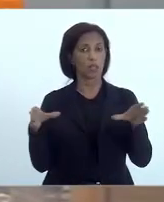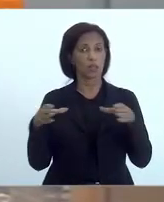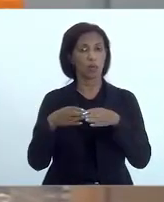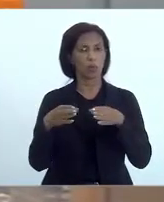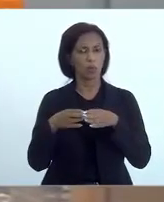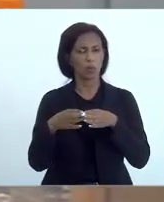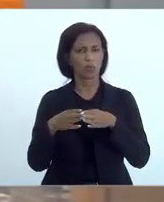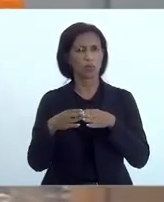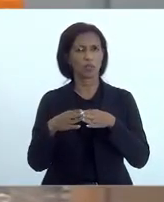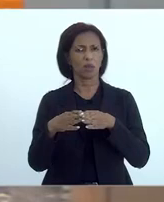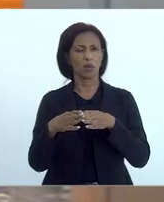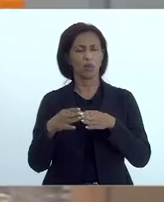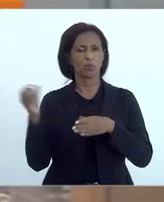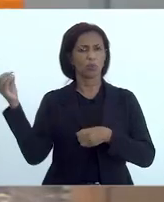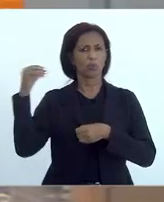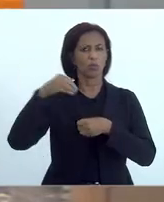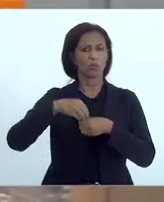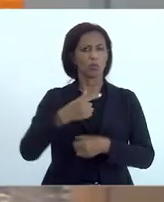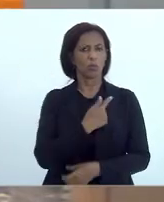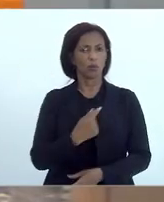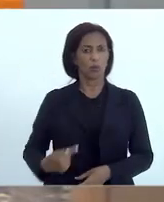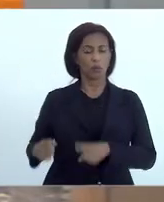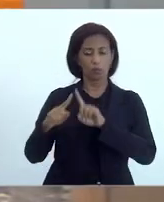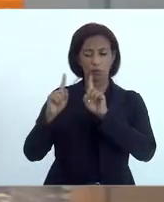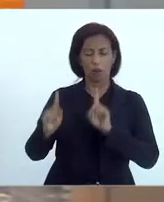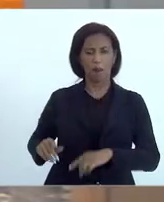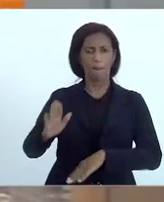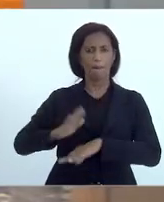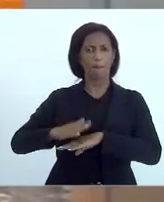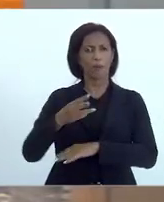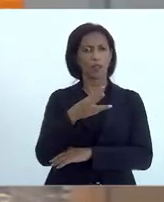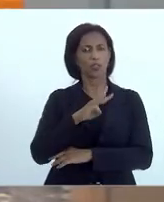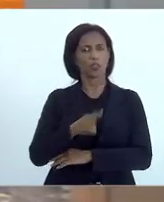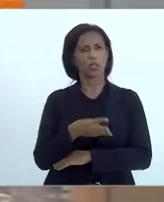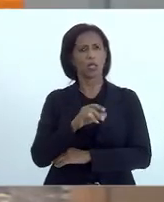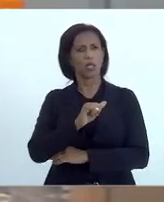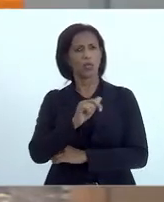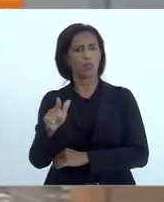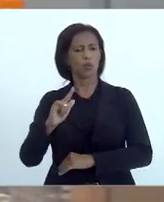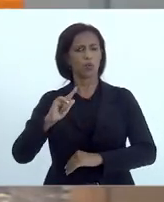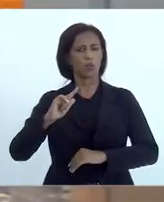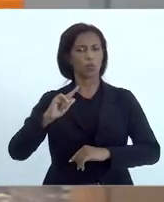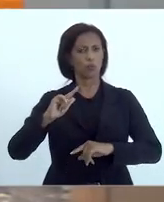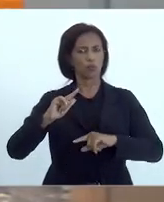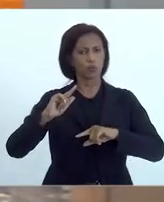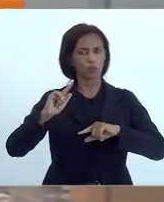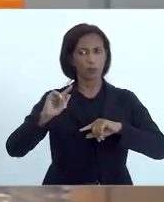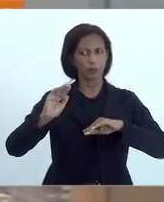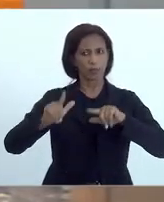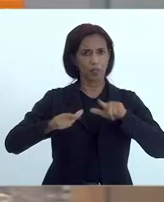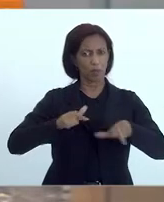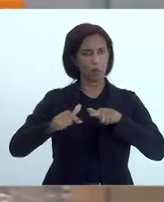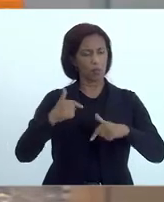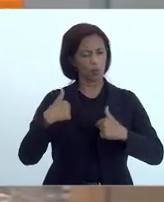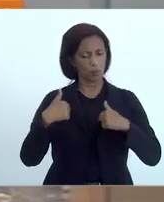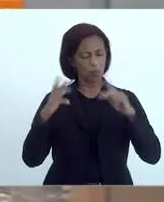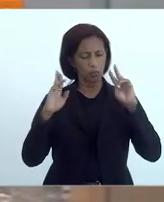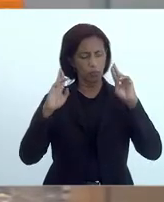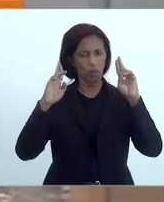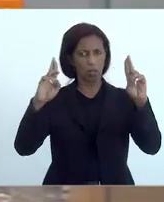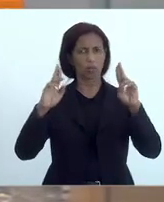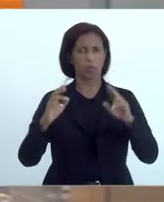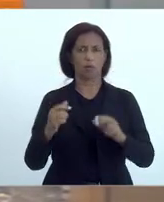comissão desenvolve já botou para dentro do Governo do Estado servidores públicos mais de 3 mil servidores públicos Eu tô aqui em respeito